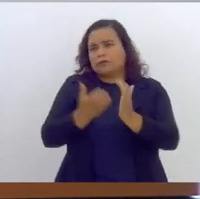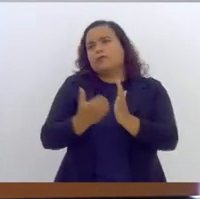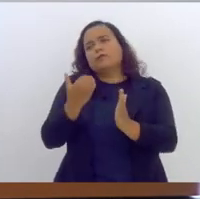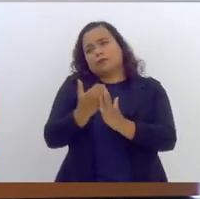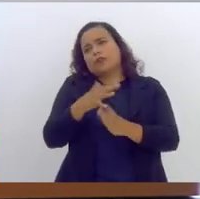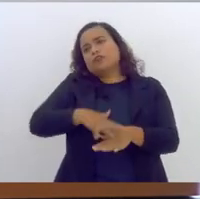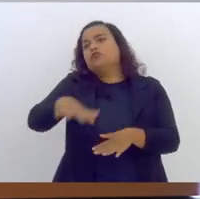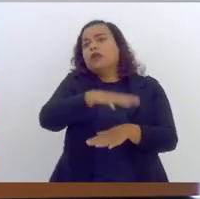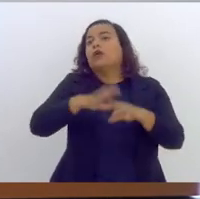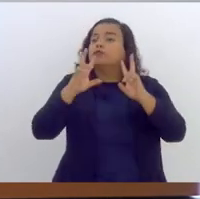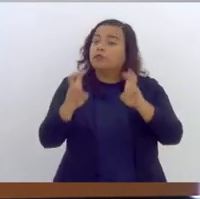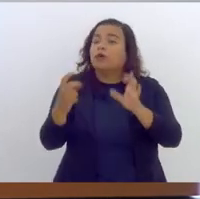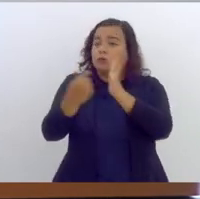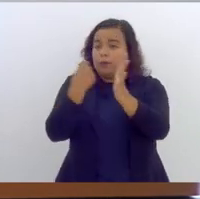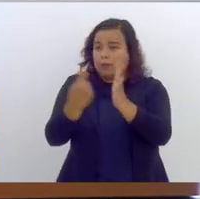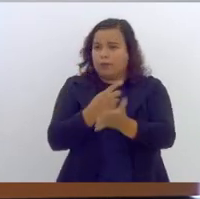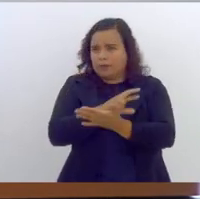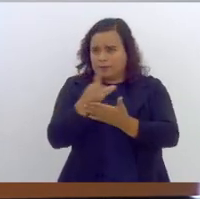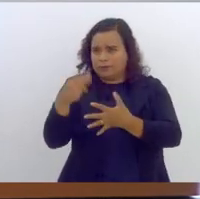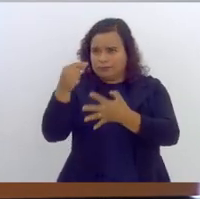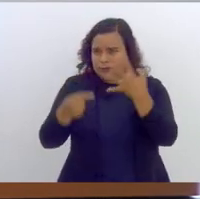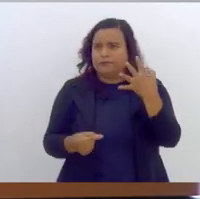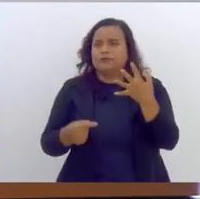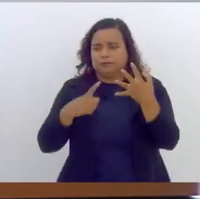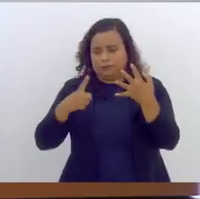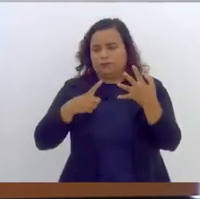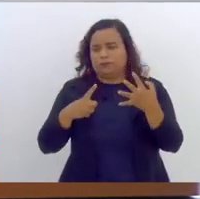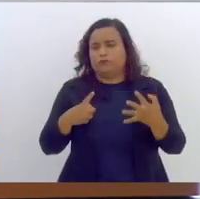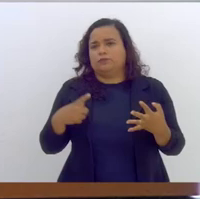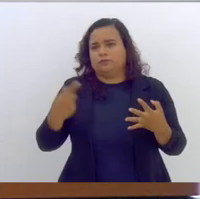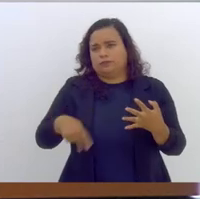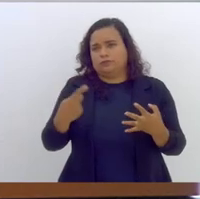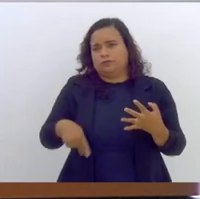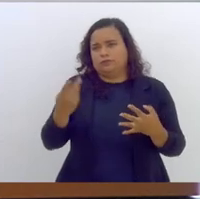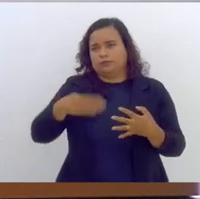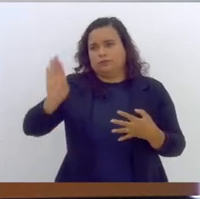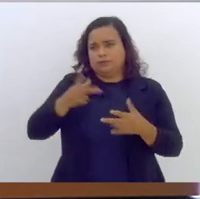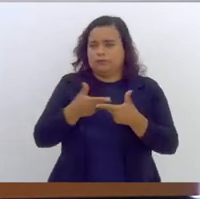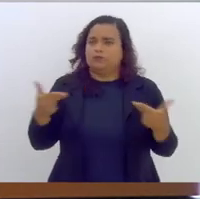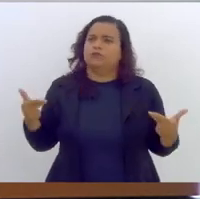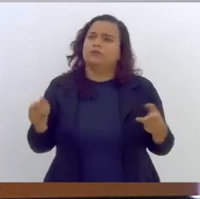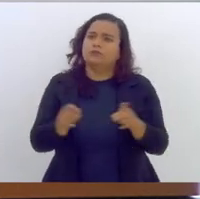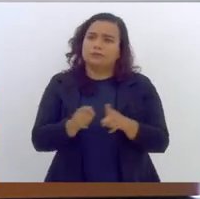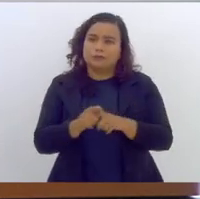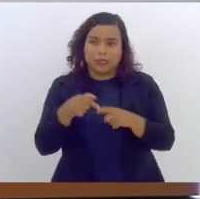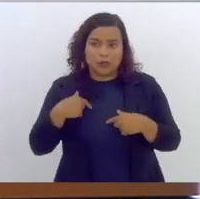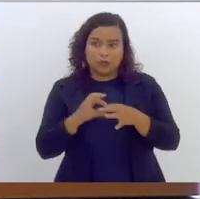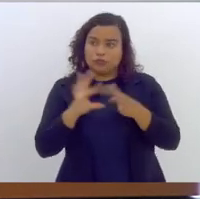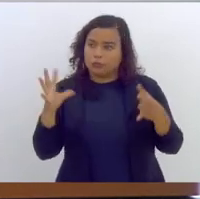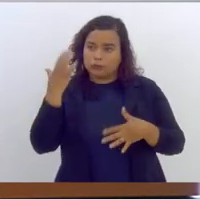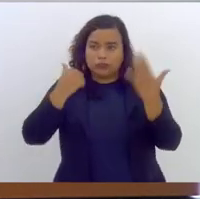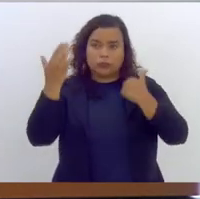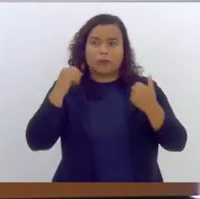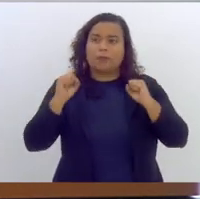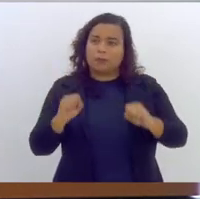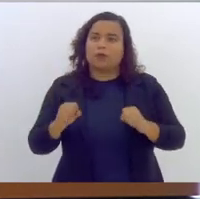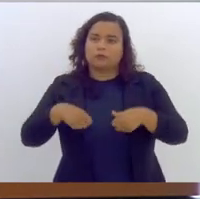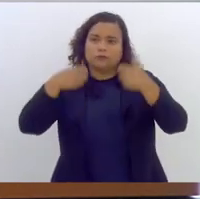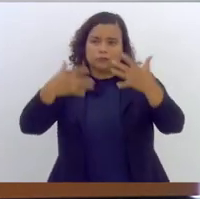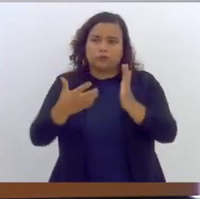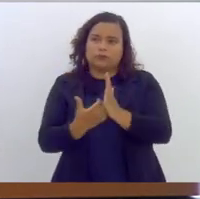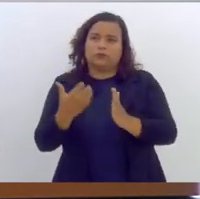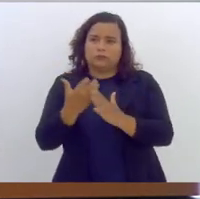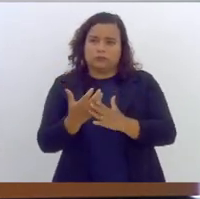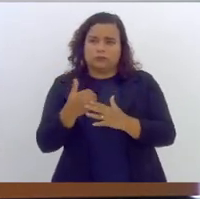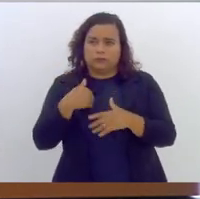de linhas Gerais para Os questionamentos objetivos que foram objetivamente feitos aqui pelos candidatos e eu me coloco à disposição para os conhecimento